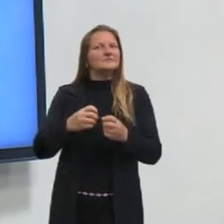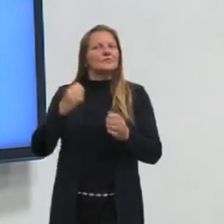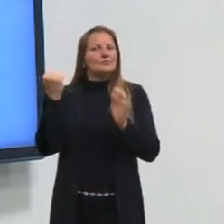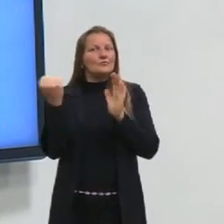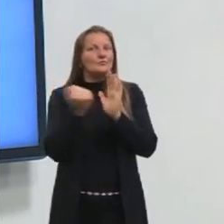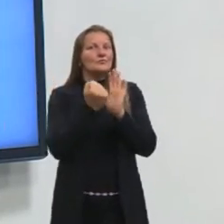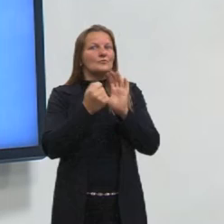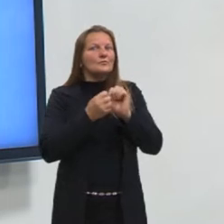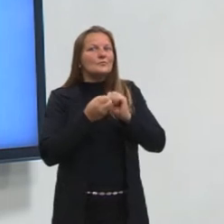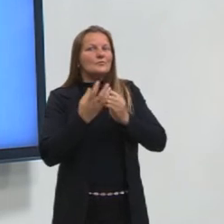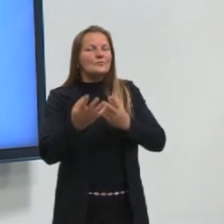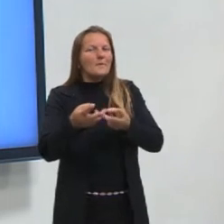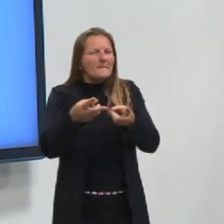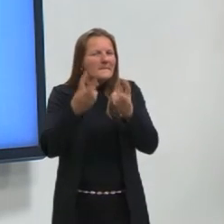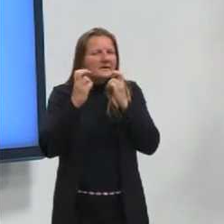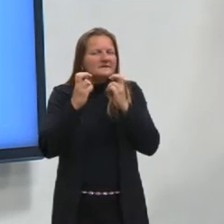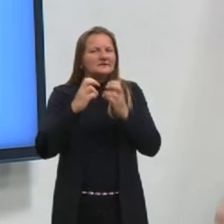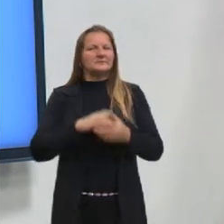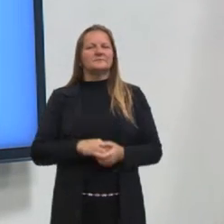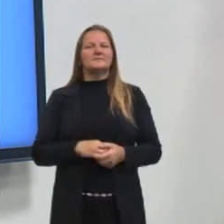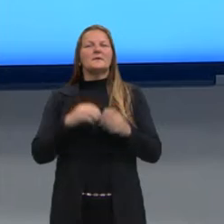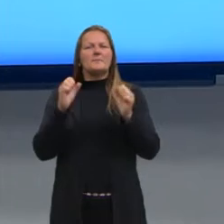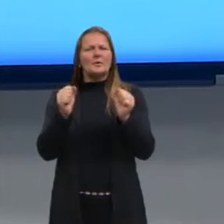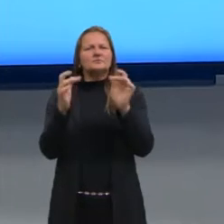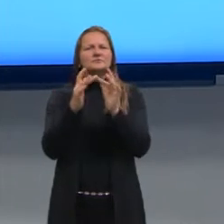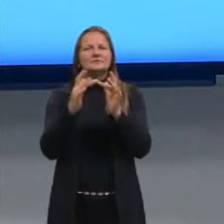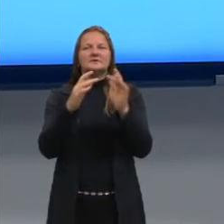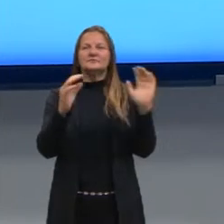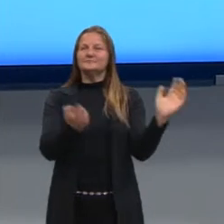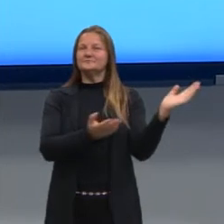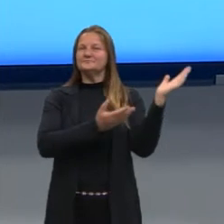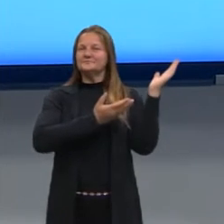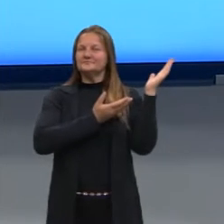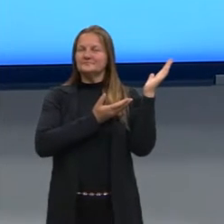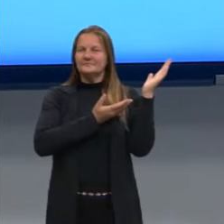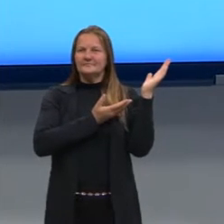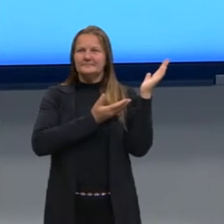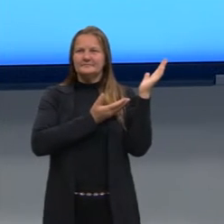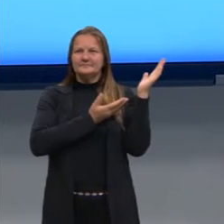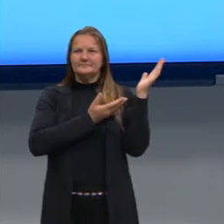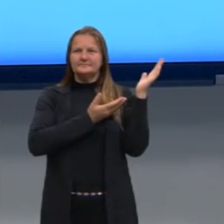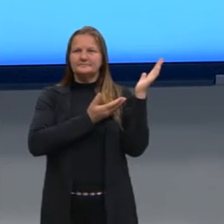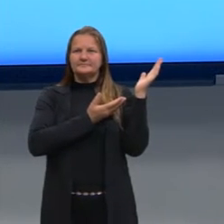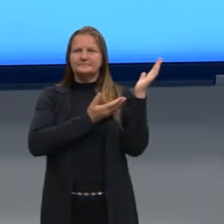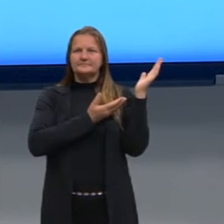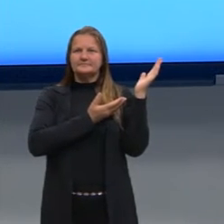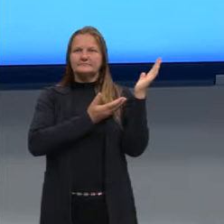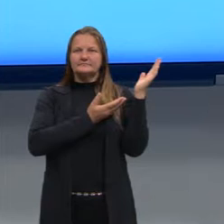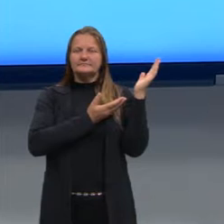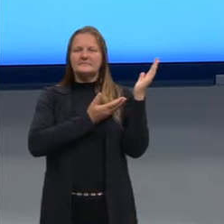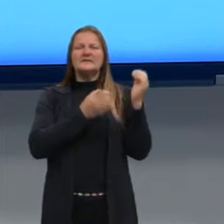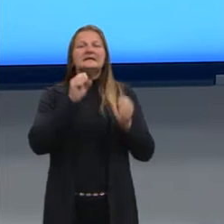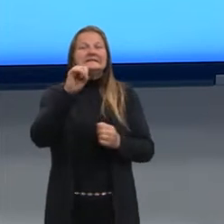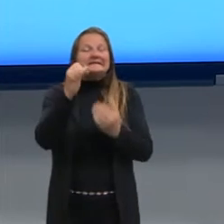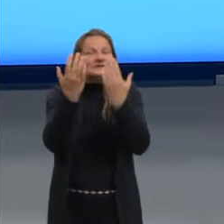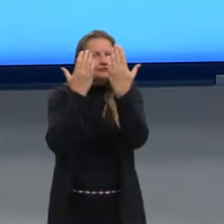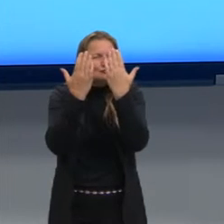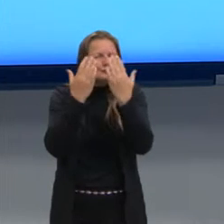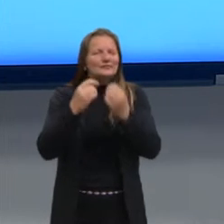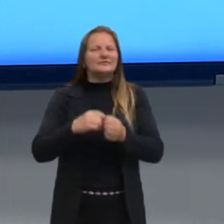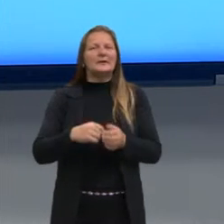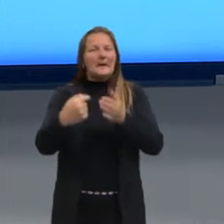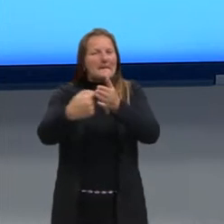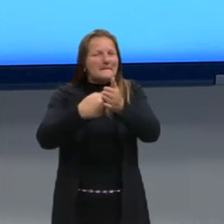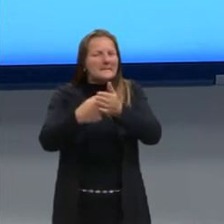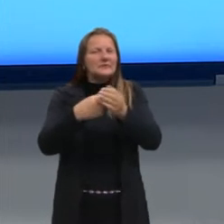fenômenos, certo? Lembrando que vocês podem entrar em contato comigo. Vou ficar muito feliz de receber alguma dúvida de vocês.